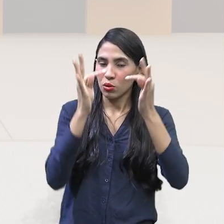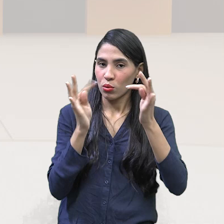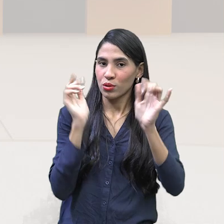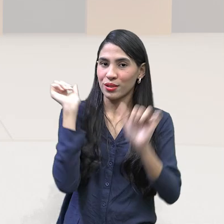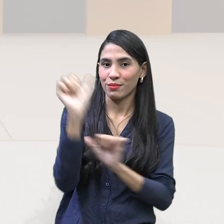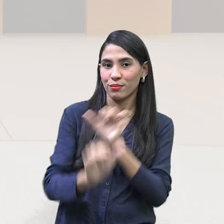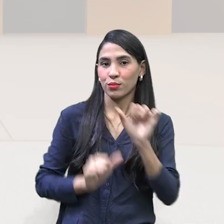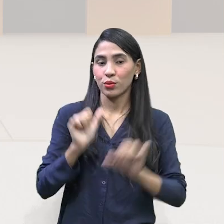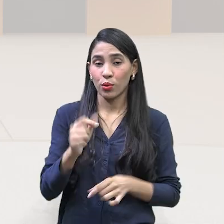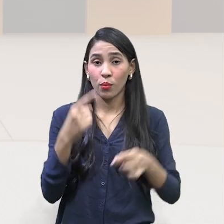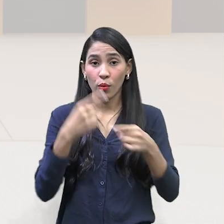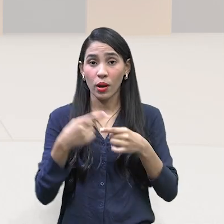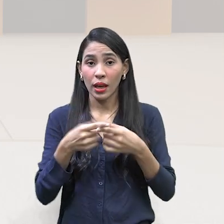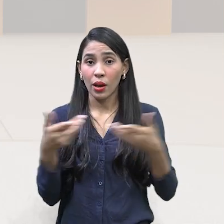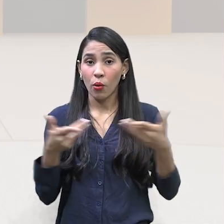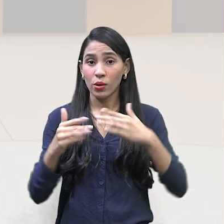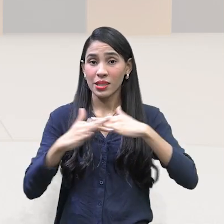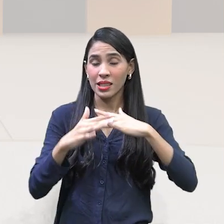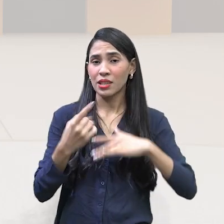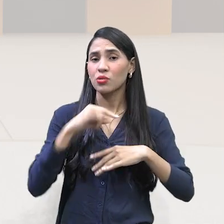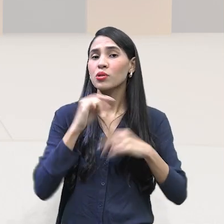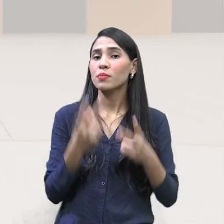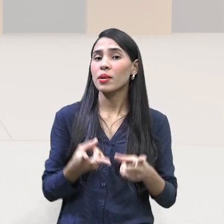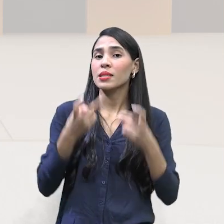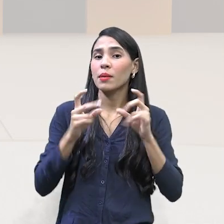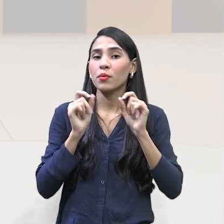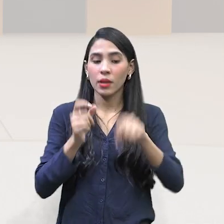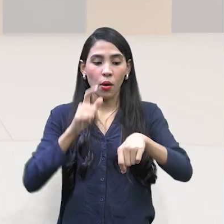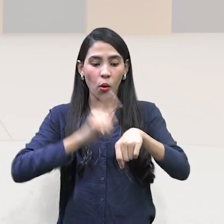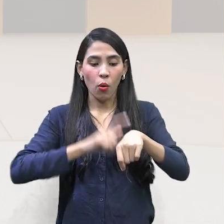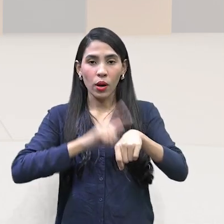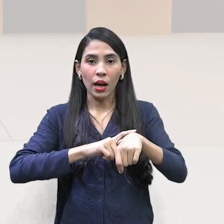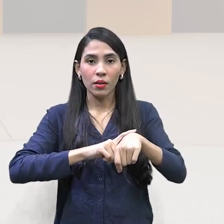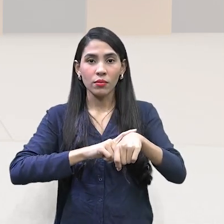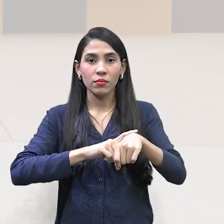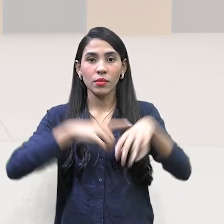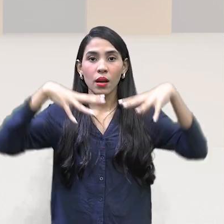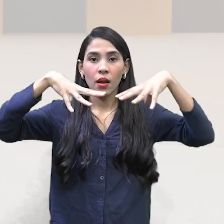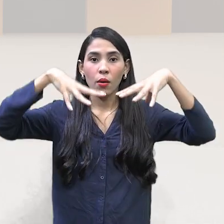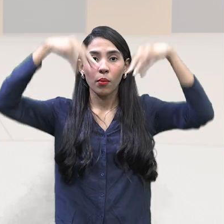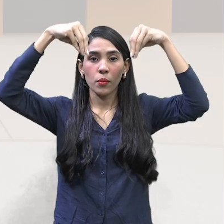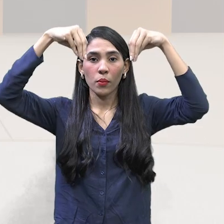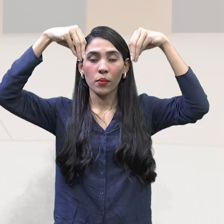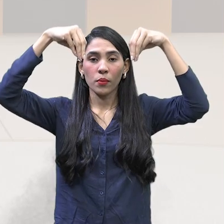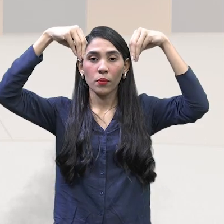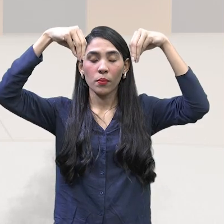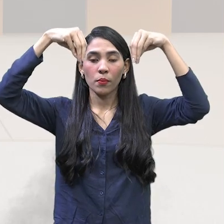Porque hoje, aí nas nossas cidades, o que a gente percebe? Deu certa hora, a iluminação pública acende